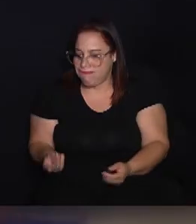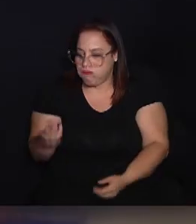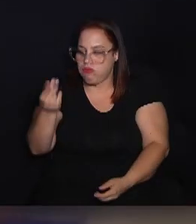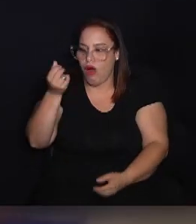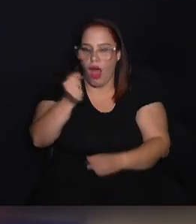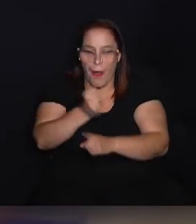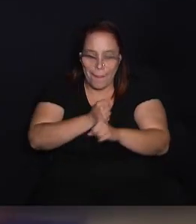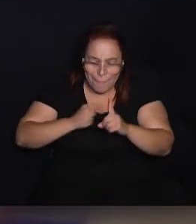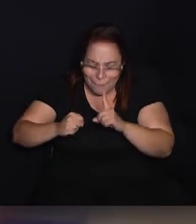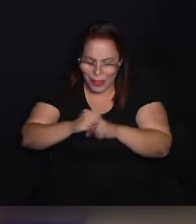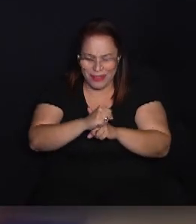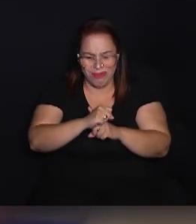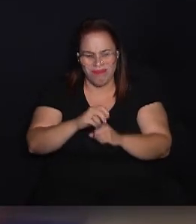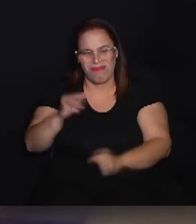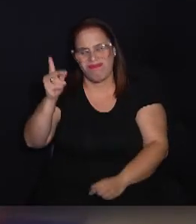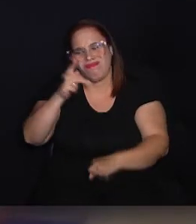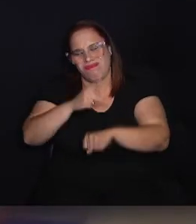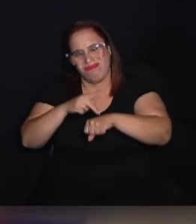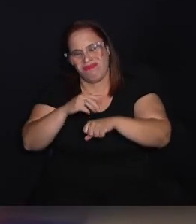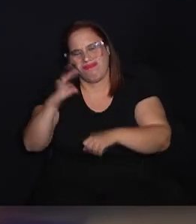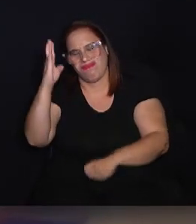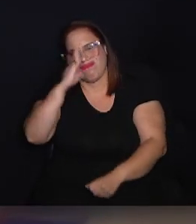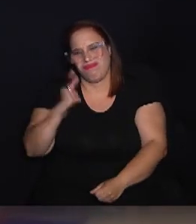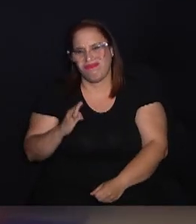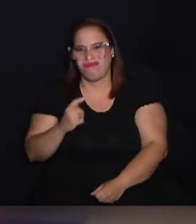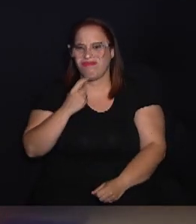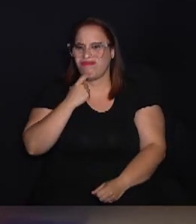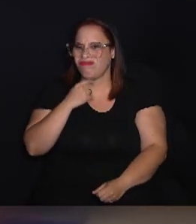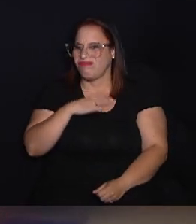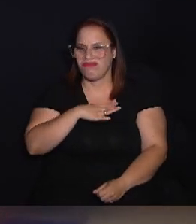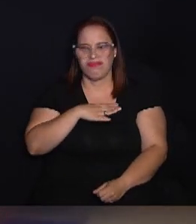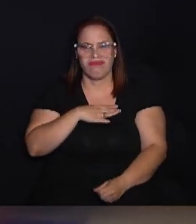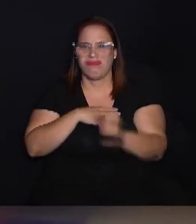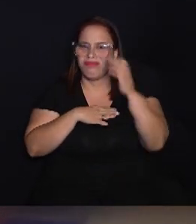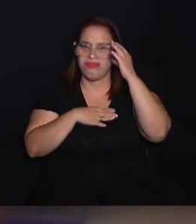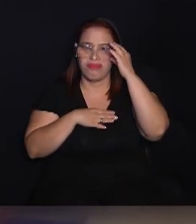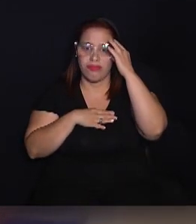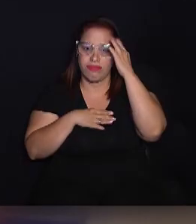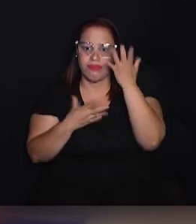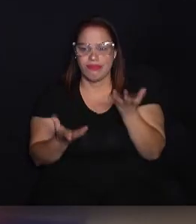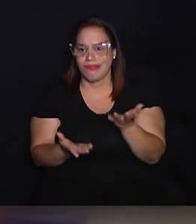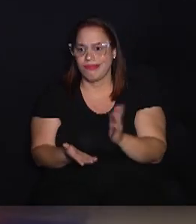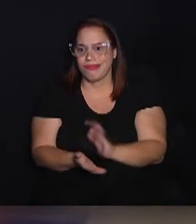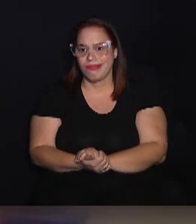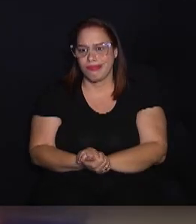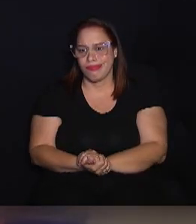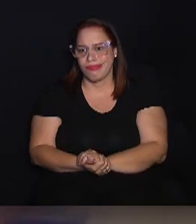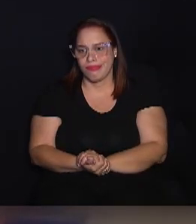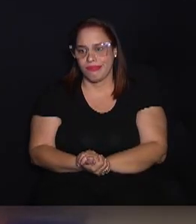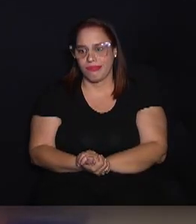E o sentimento agora é um sentimento de trabalho realizado, né? Na verdade,